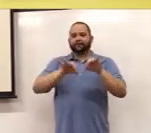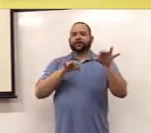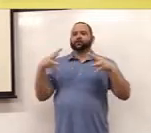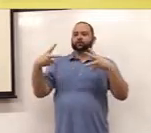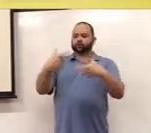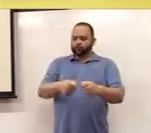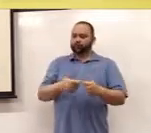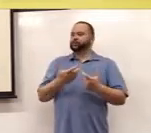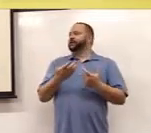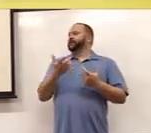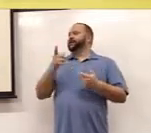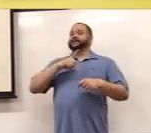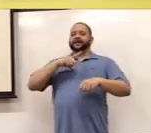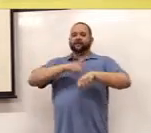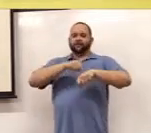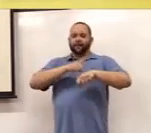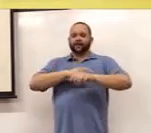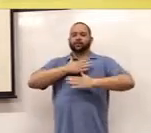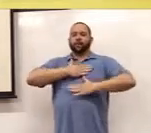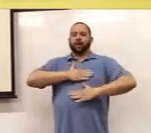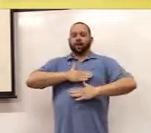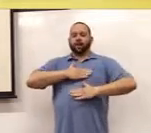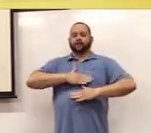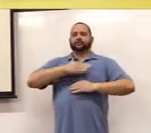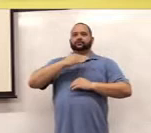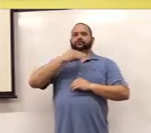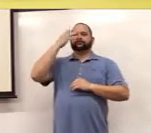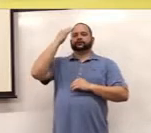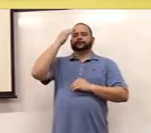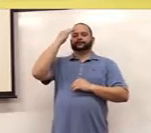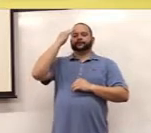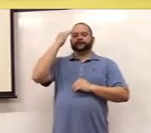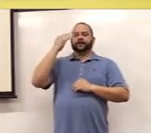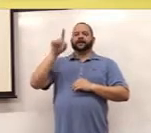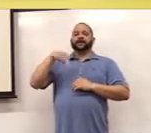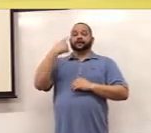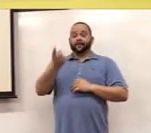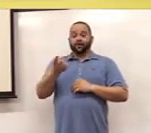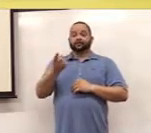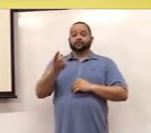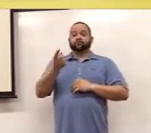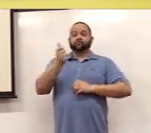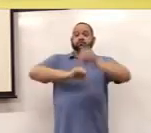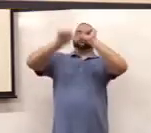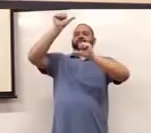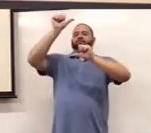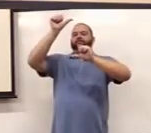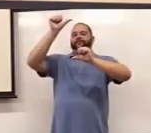tudo, brincou. Teve um momento lento agora de reflexão, chegou no oposto de